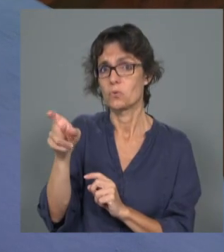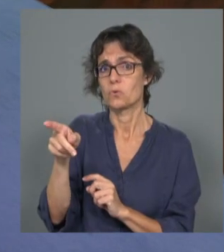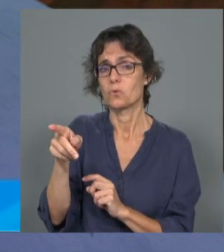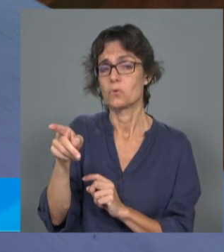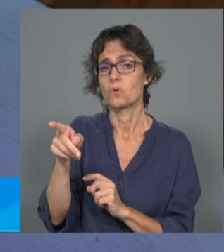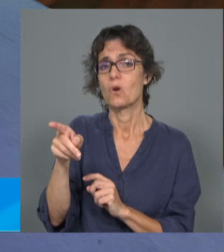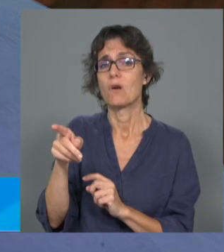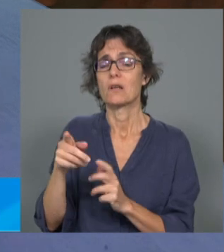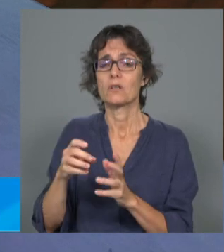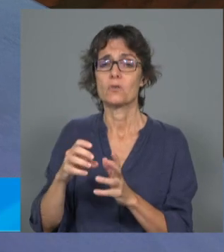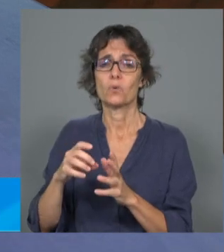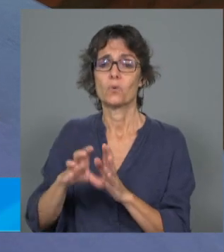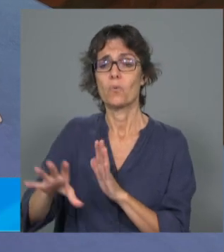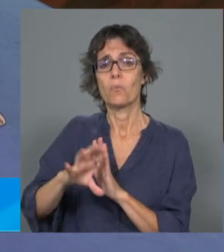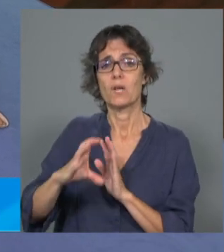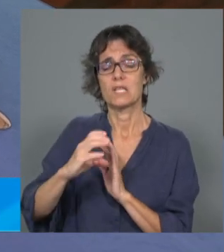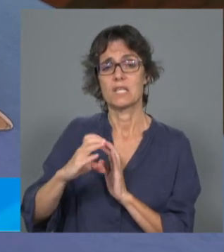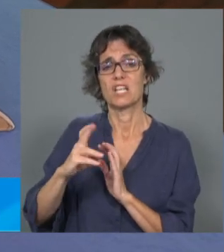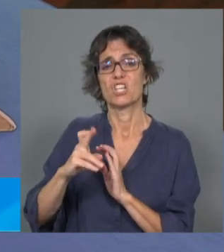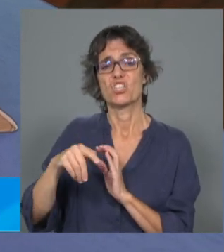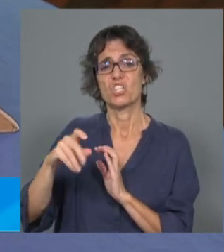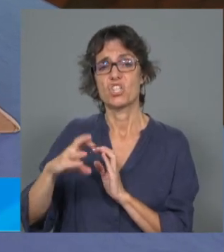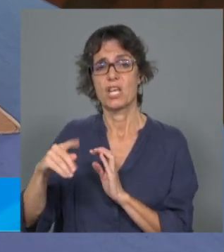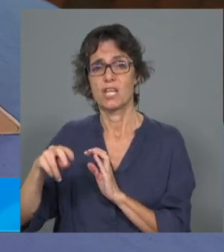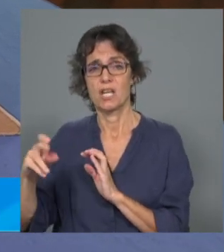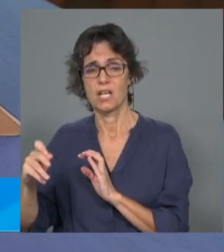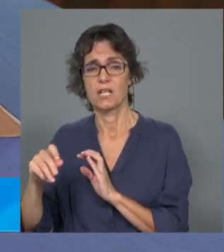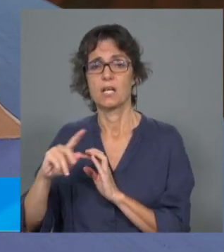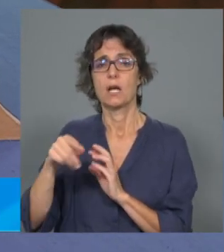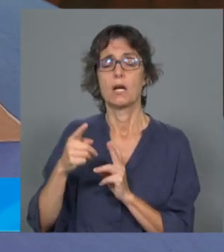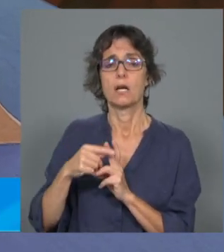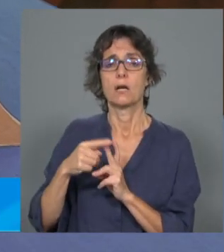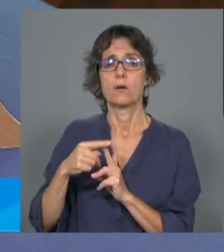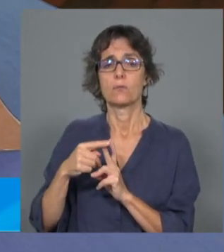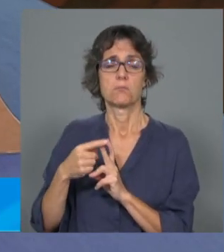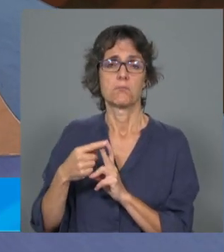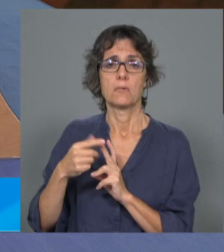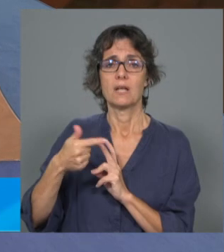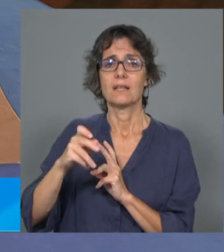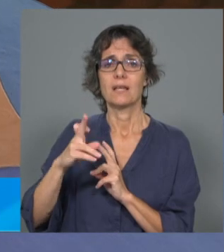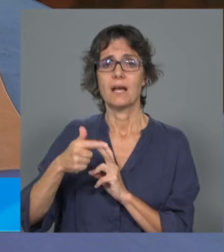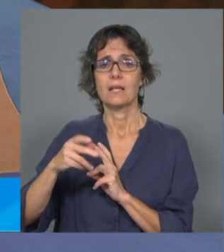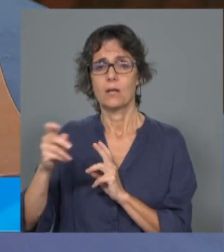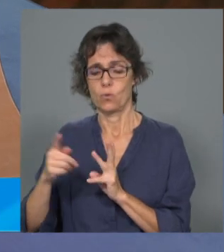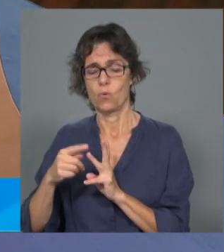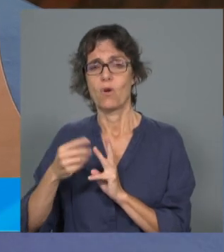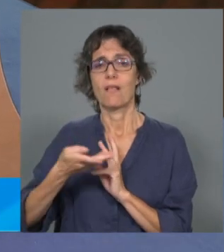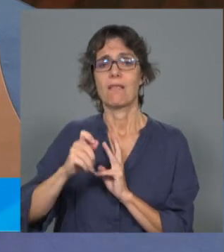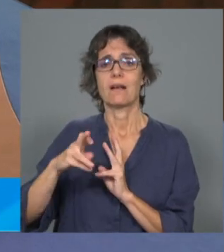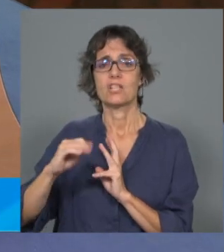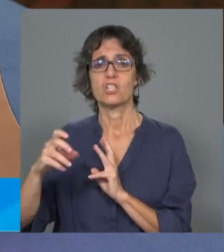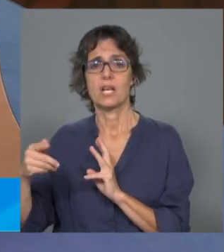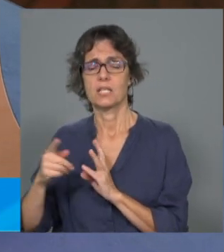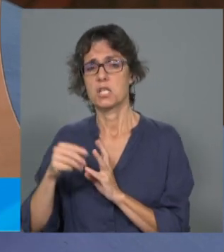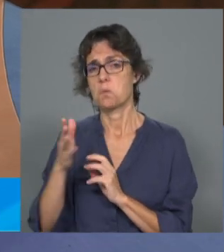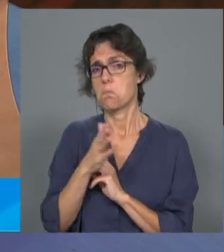russos que são chechenos, ou melhor, que pertencem à Federação Russa, mas que são chechenos, tártaros, daguestanas, são mais de 20